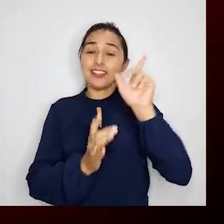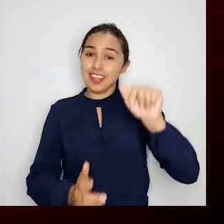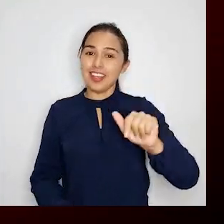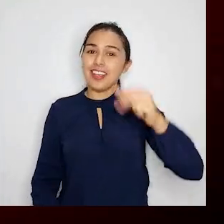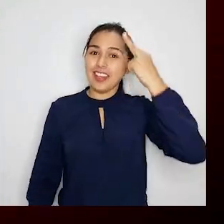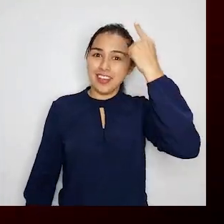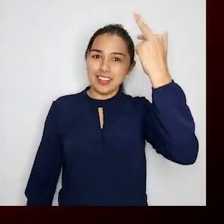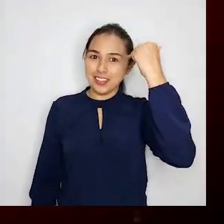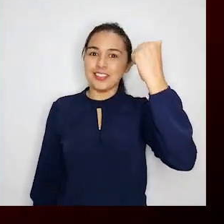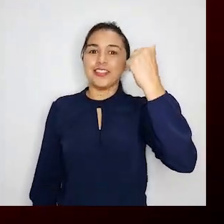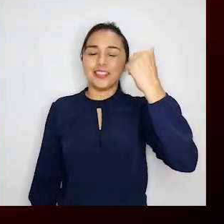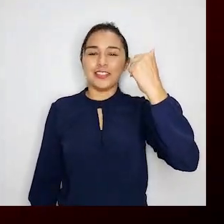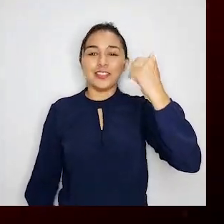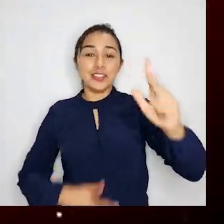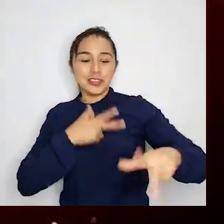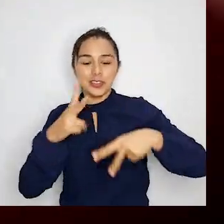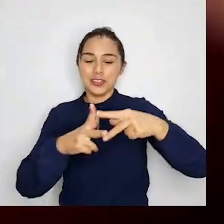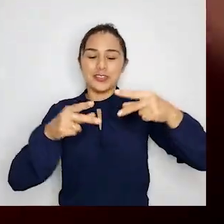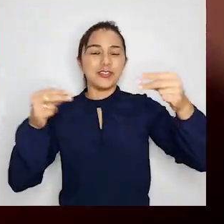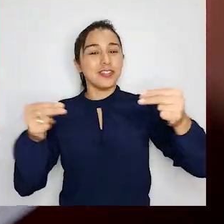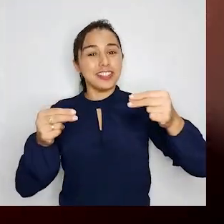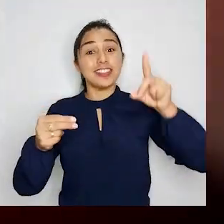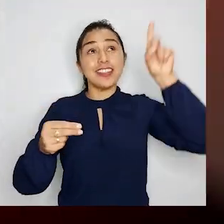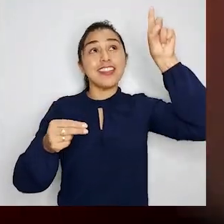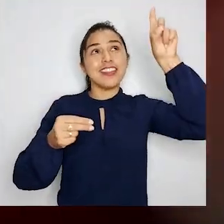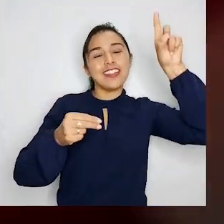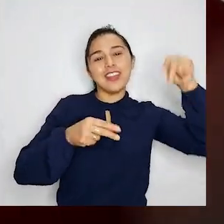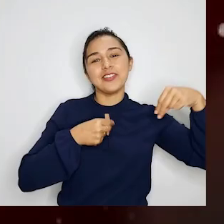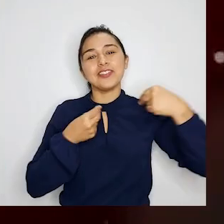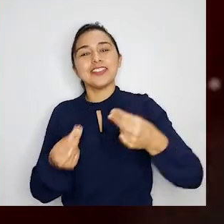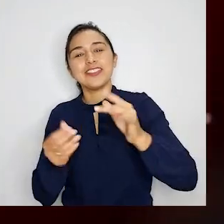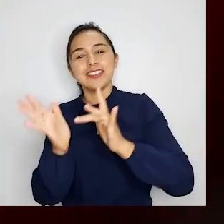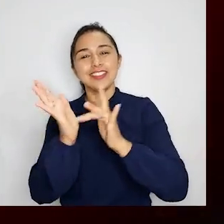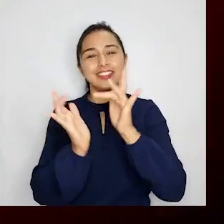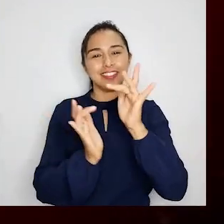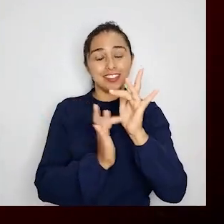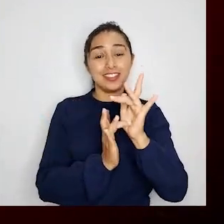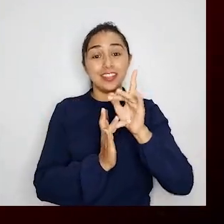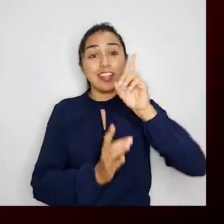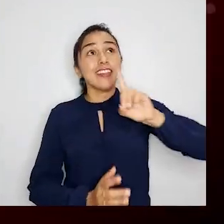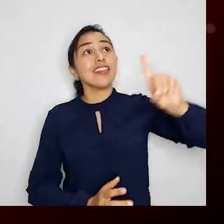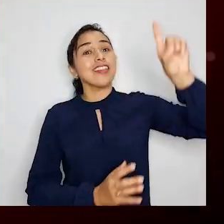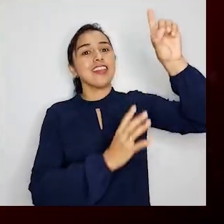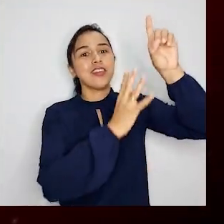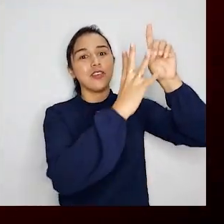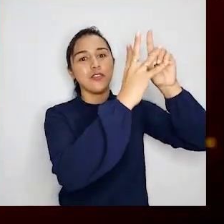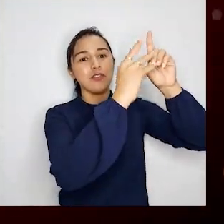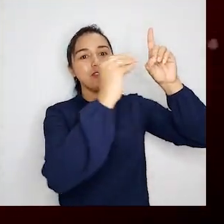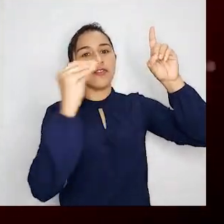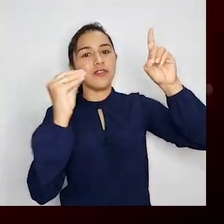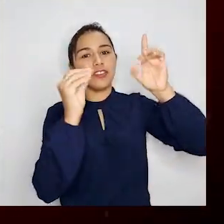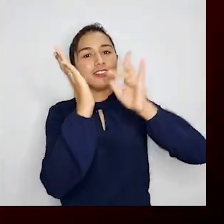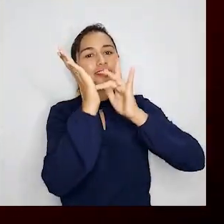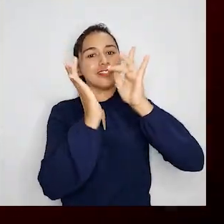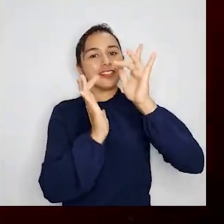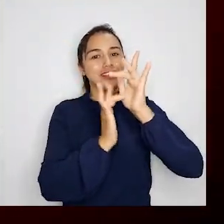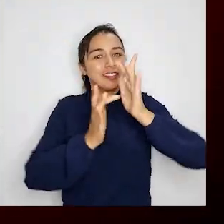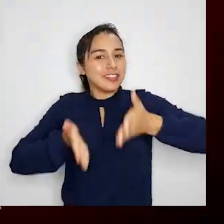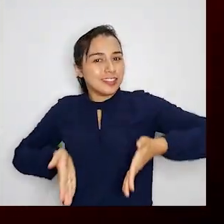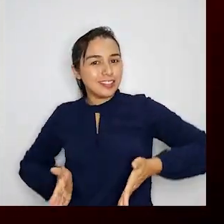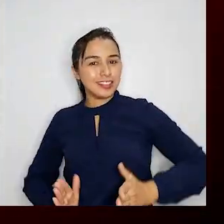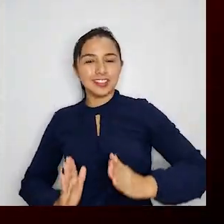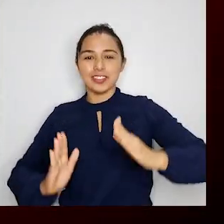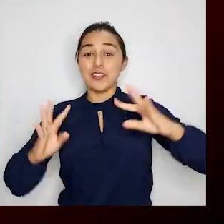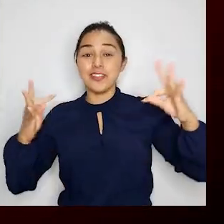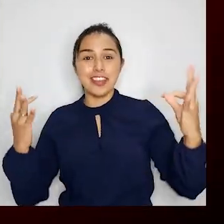Esta é a história do presente que Deus nos mandou. Seu filho Jesus nasceu e a